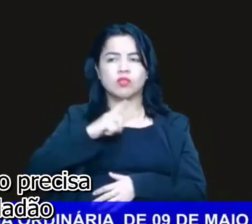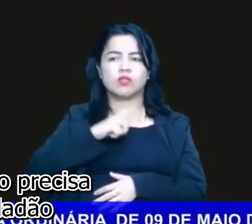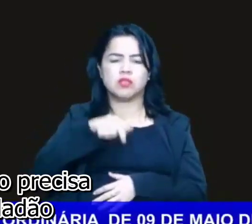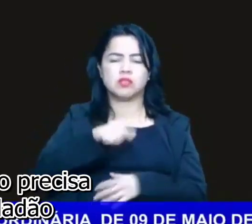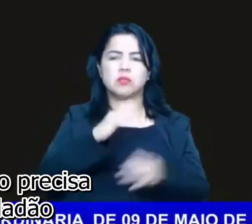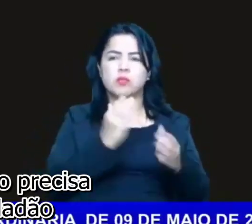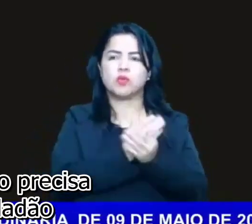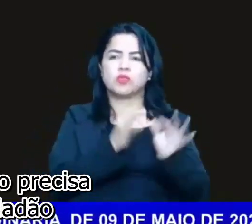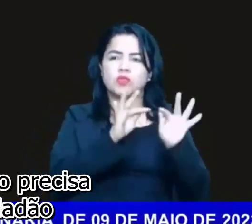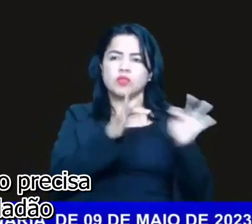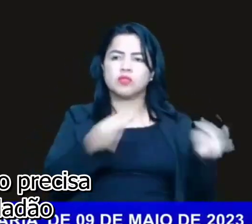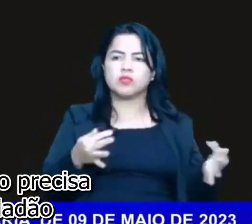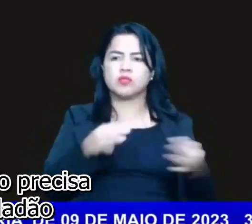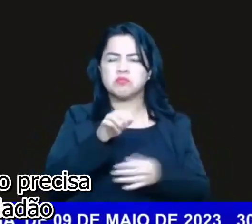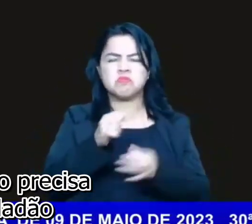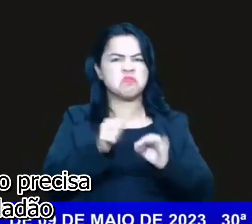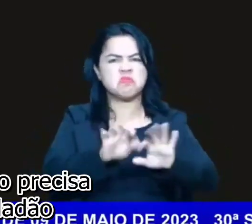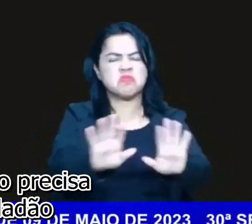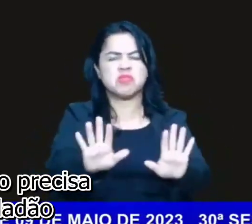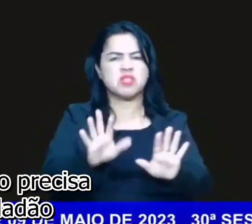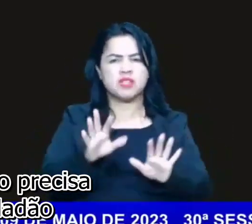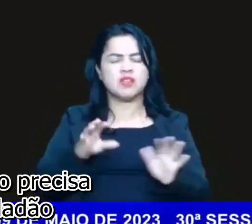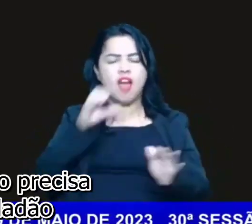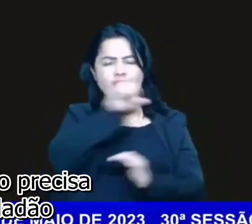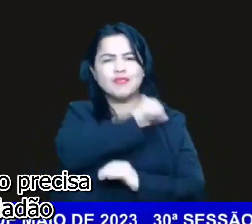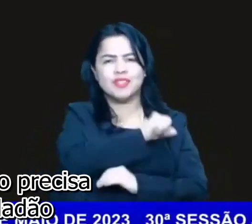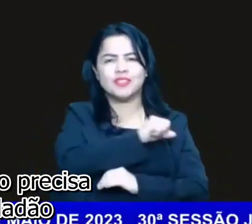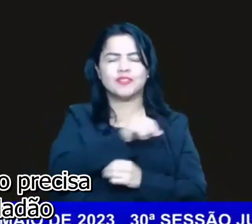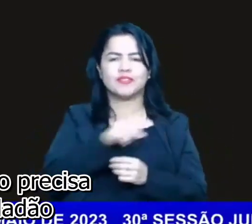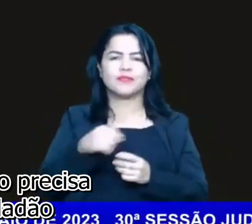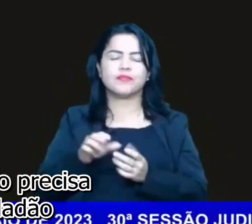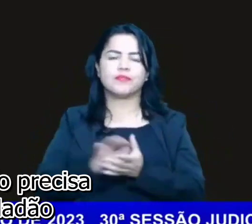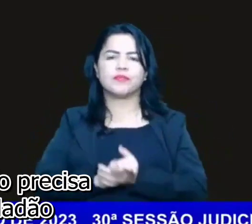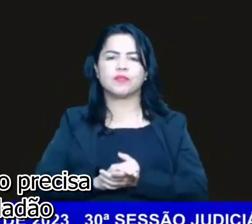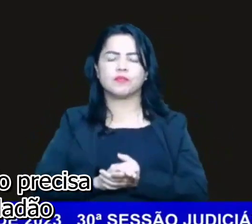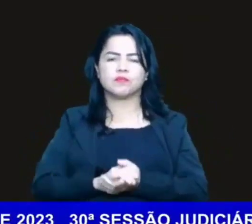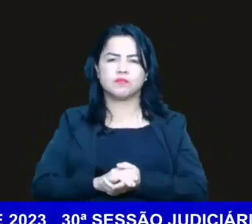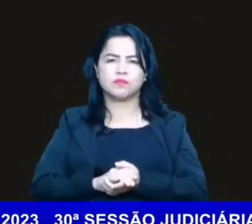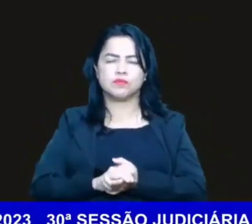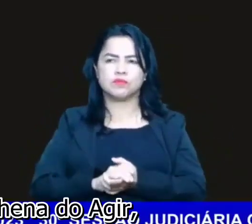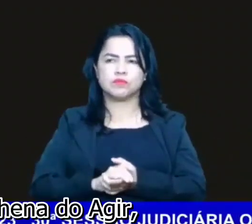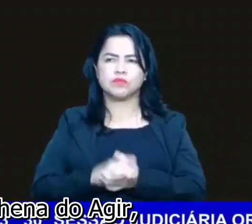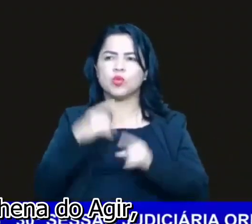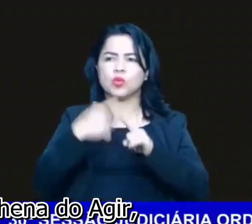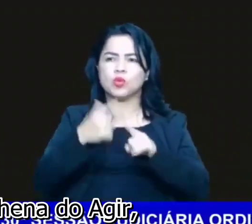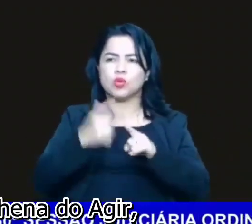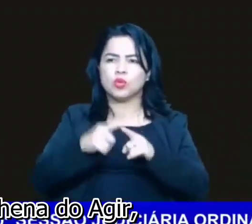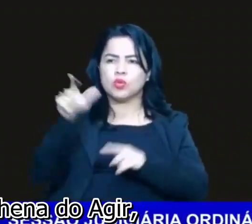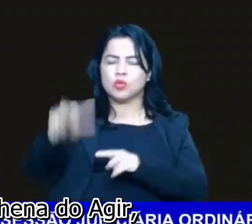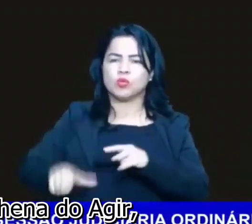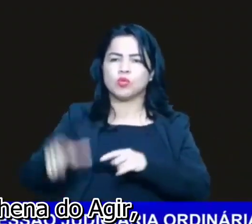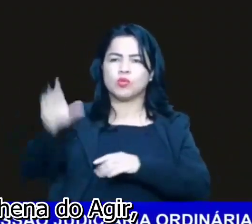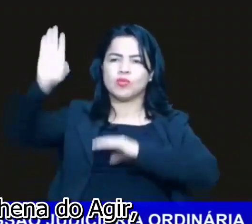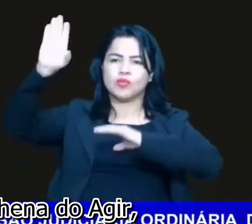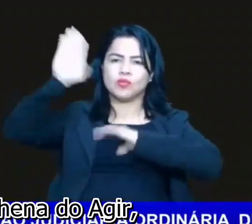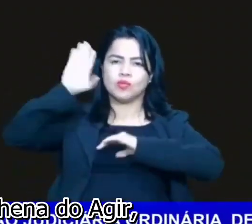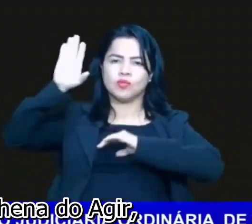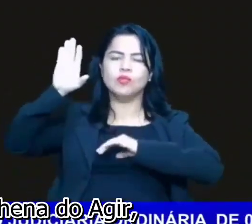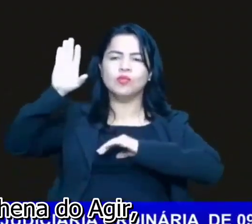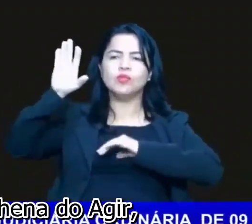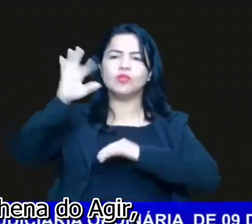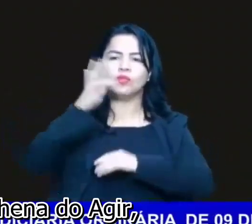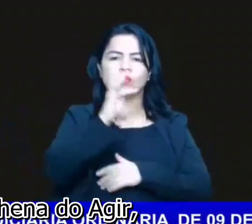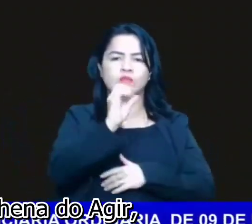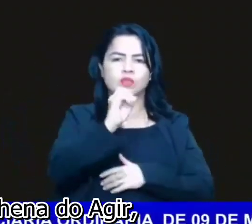muito simples, a gente não precisa perder muito tempo com ele, porque o cidadão, o candidato, que foi candidato,